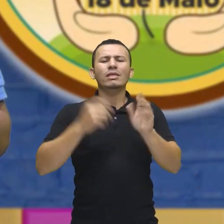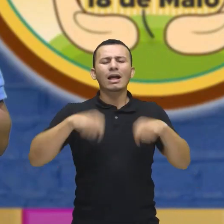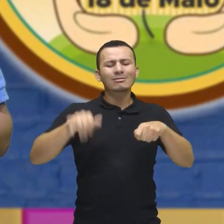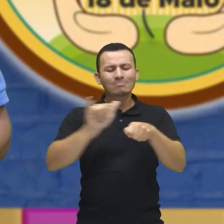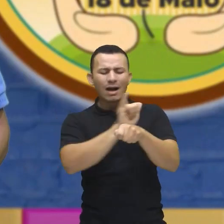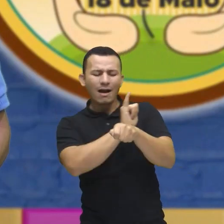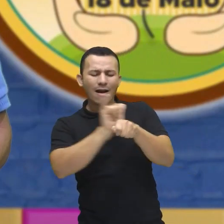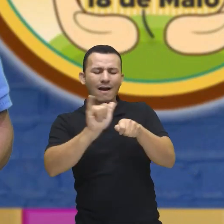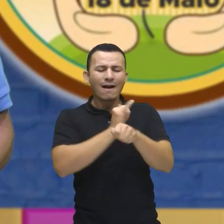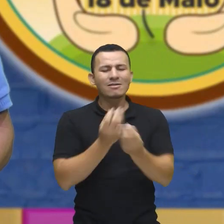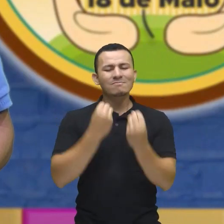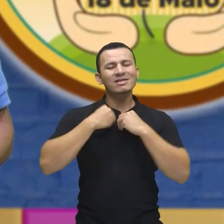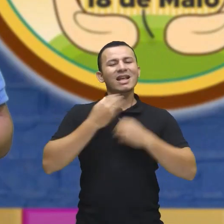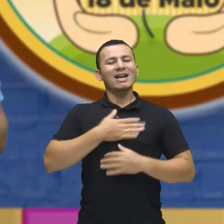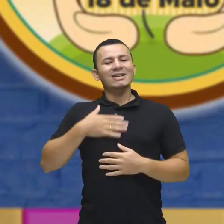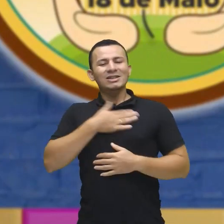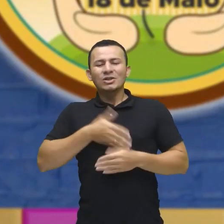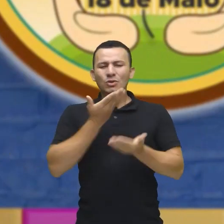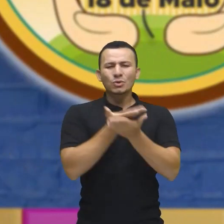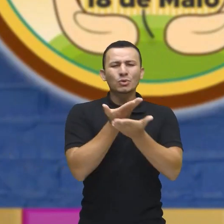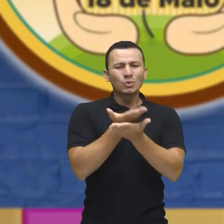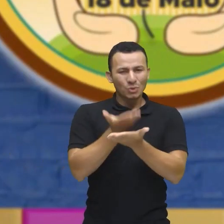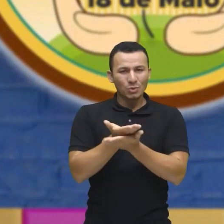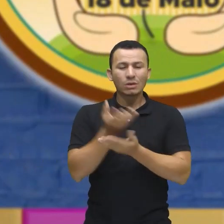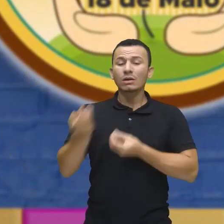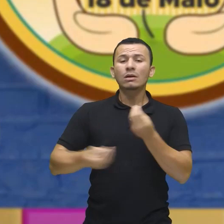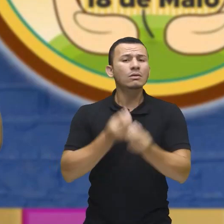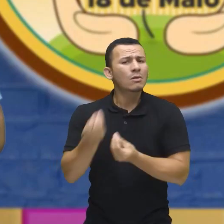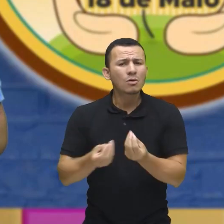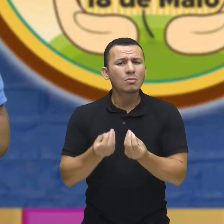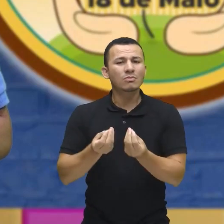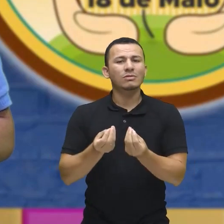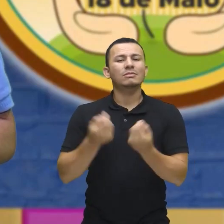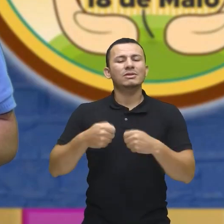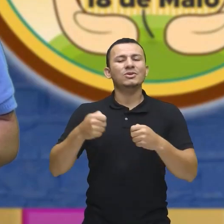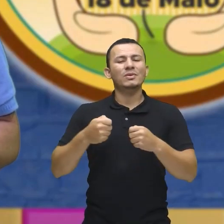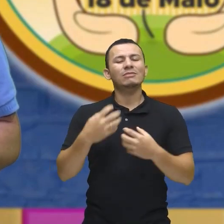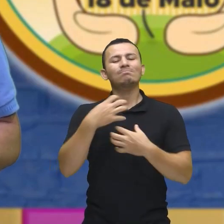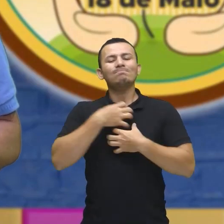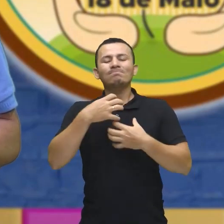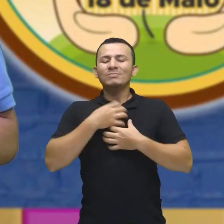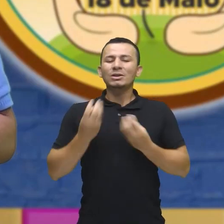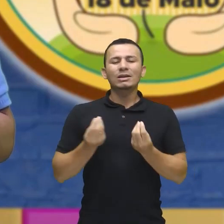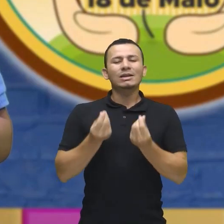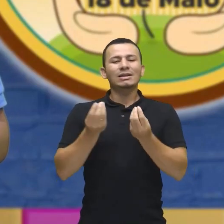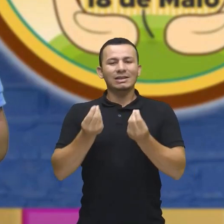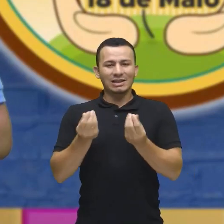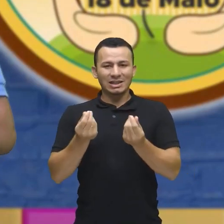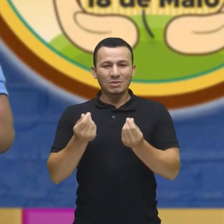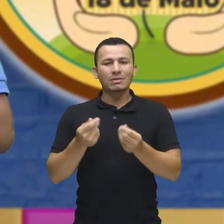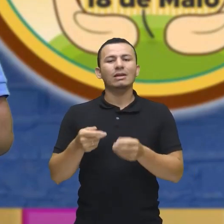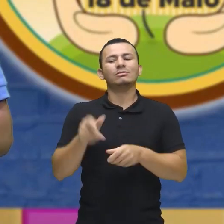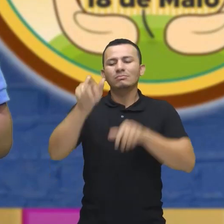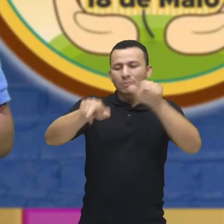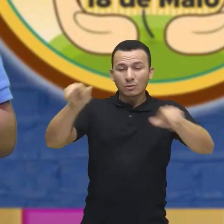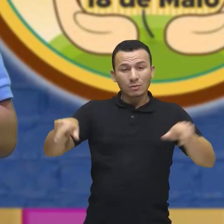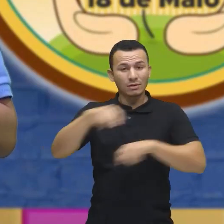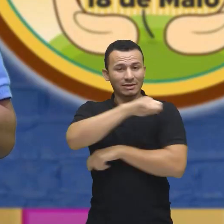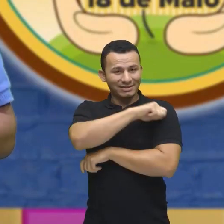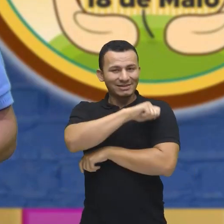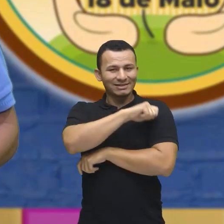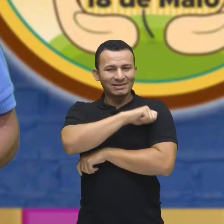tornar prazeroso, certo? E como é que eu faço isso? Despertando a sensibilidade do nosso aluno